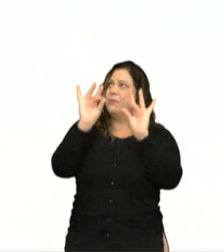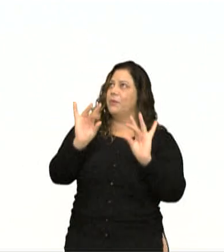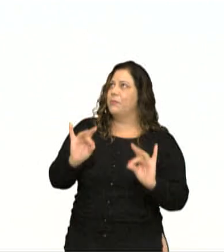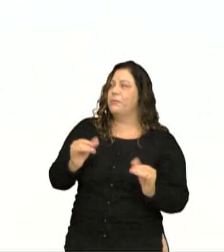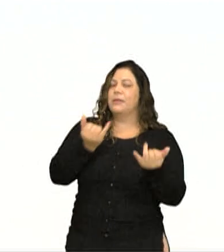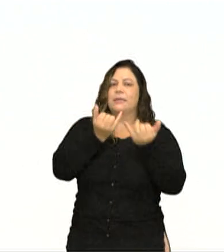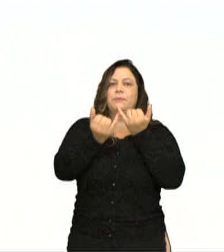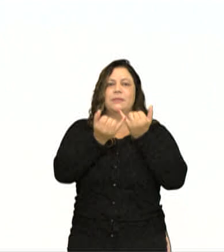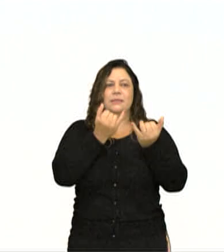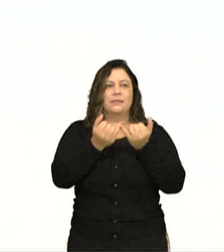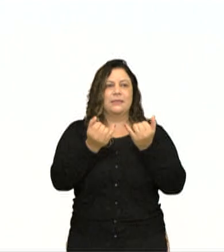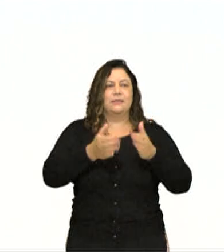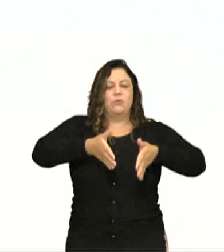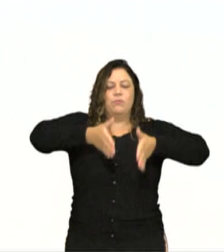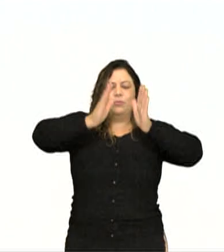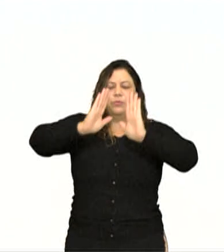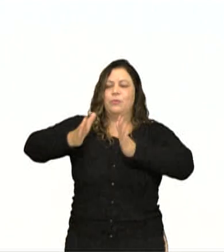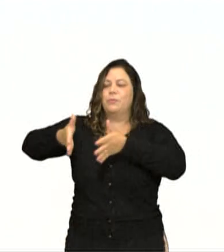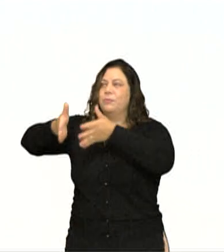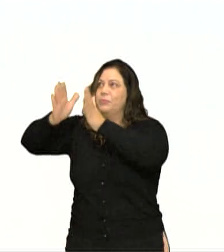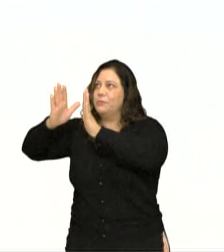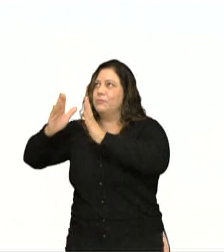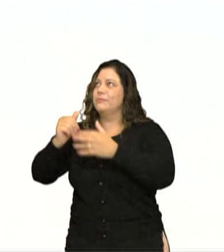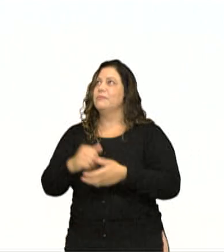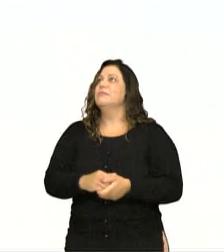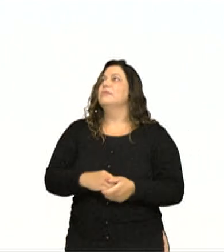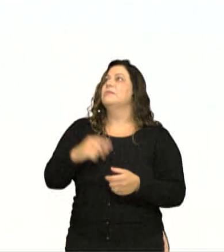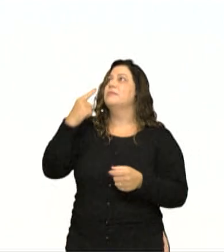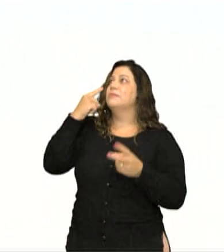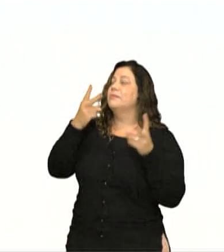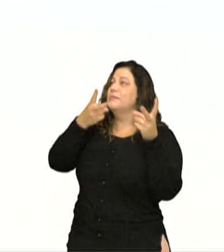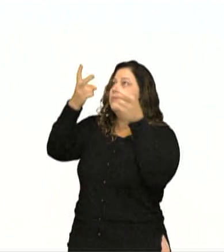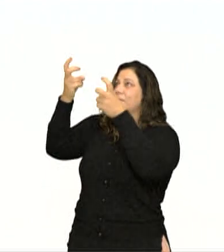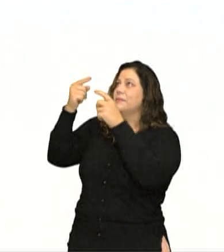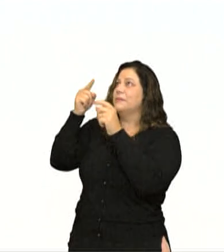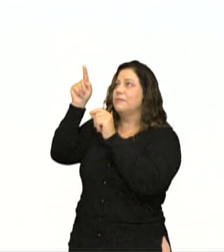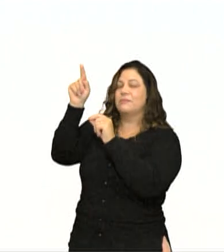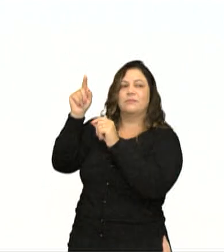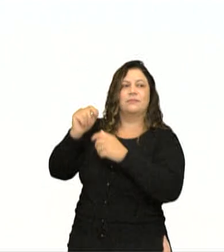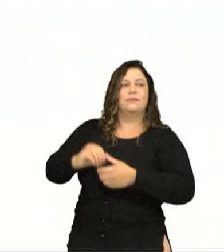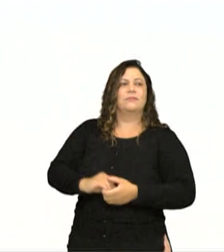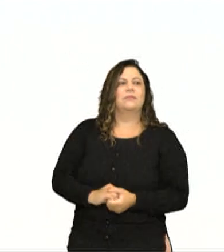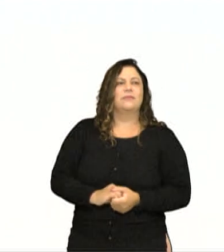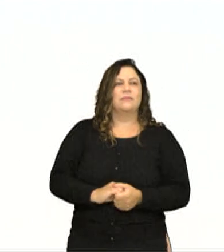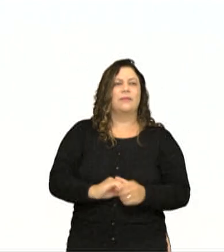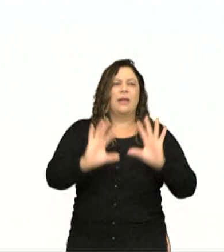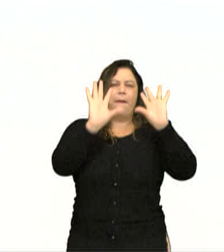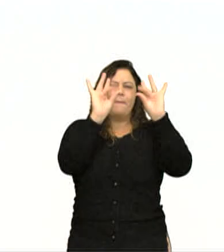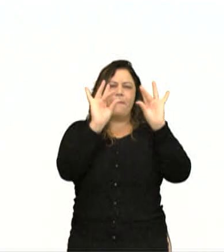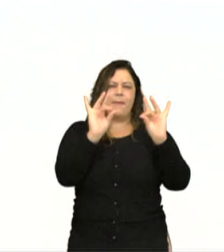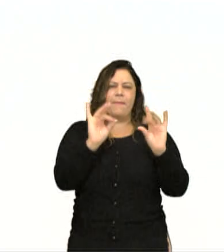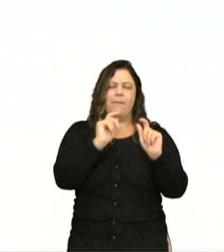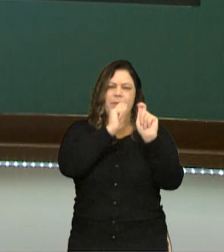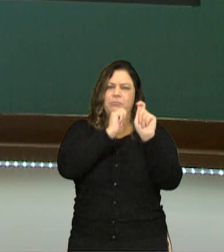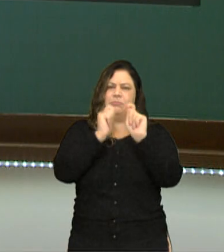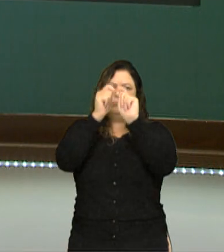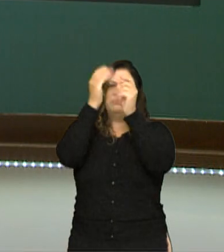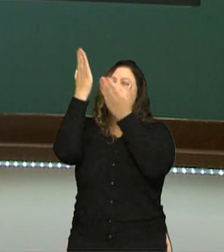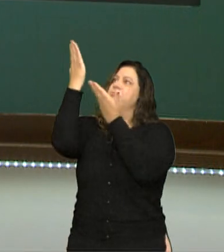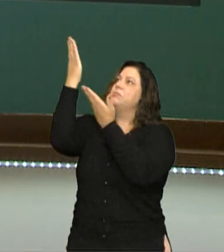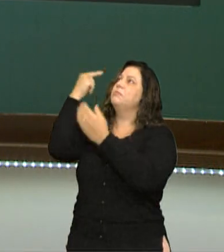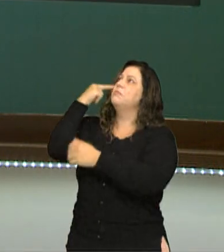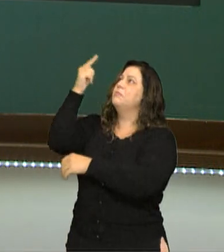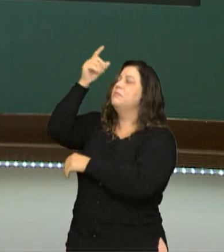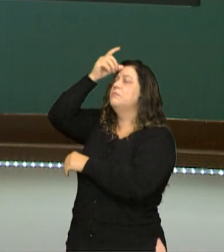2 fileiras de folhas de acanto que se sobrepõem em sua parte inferior e um abaco curvado na parte inferior, né? Então, olha só,